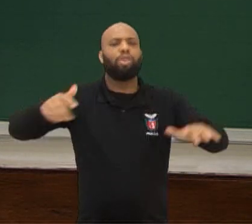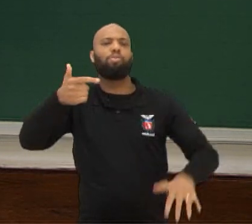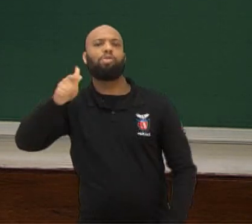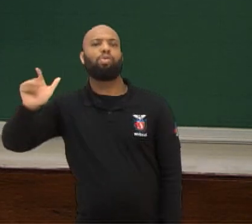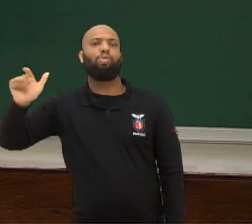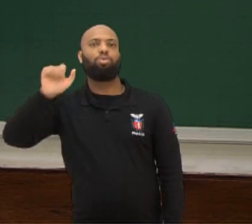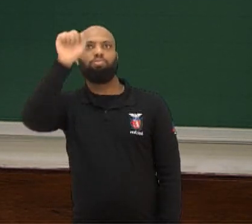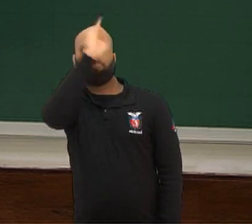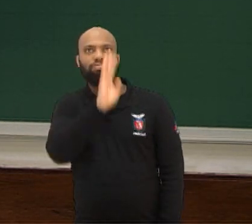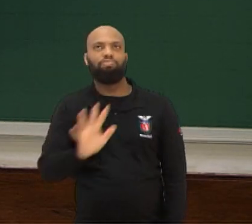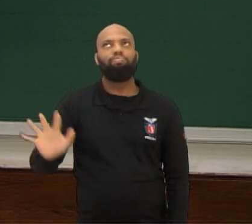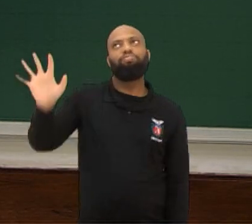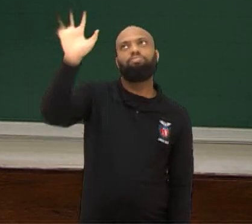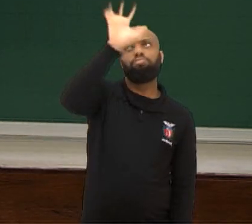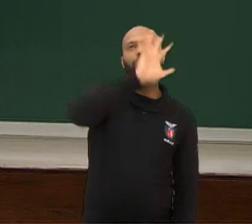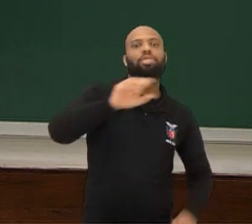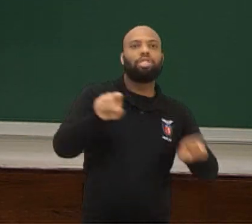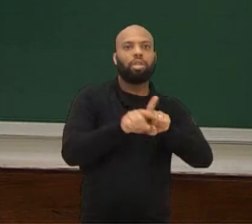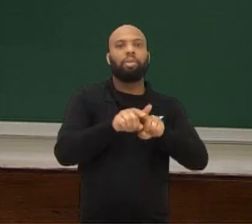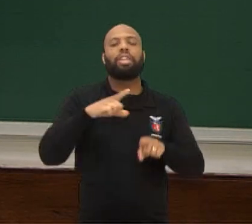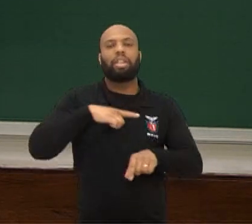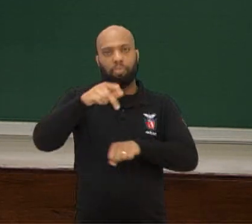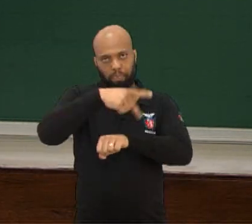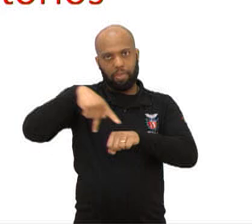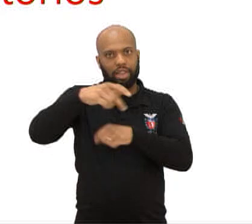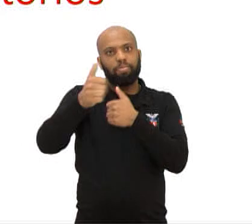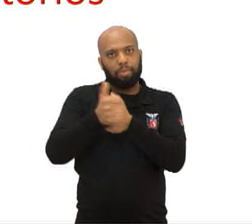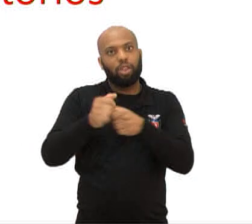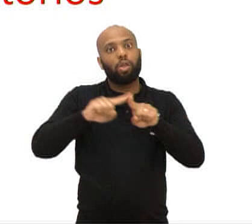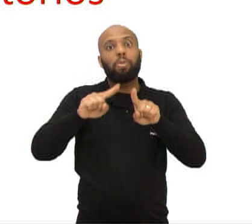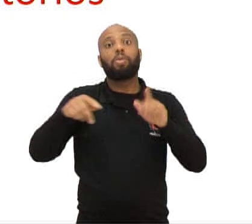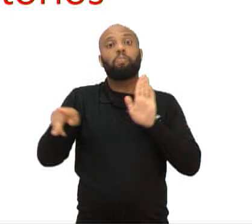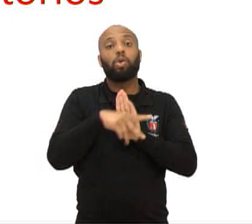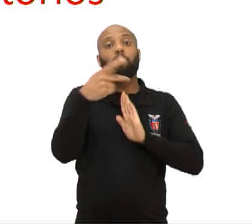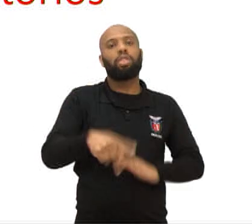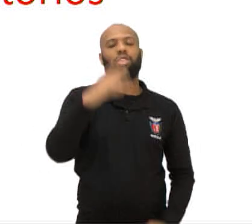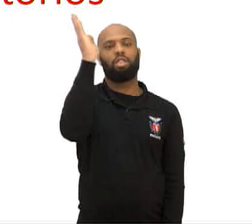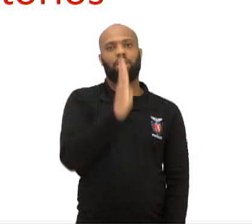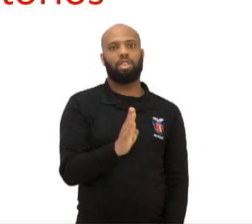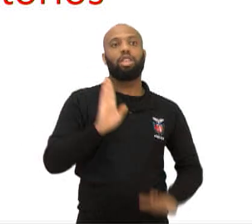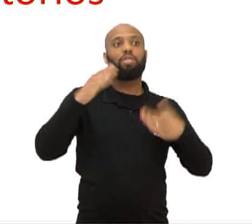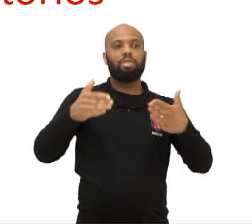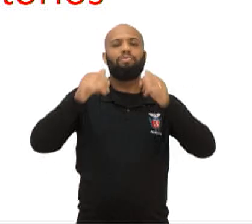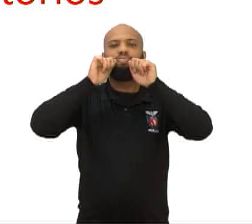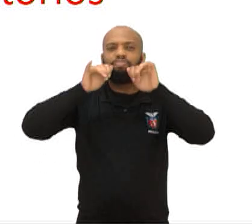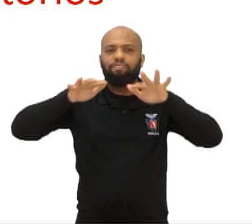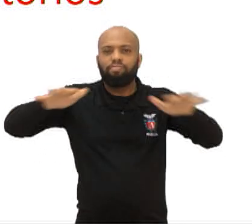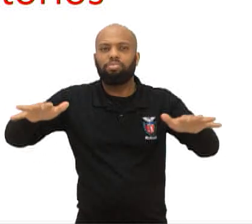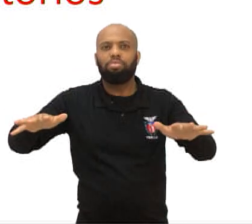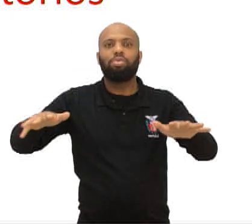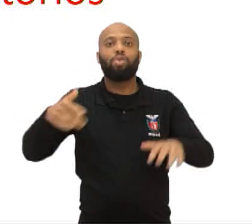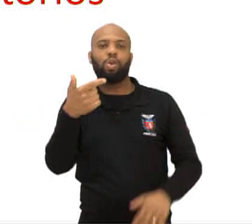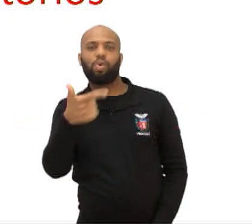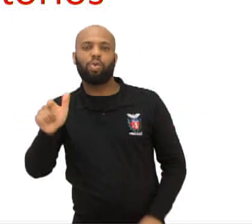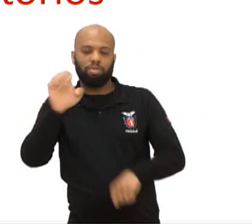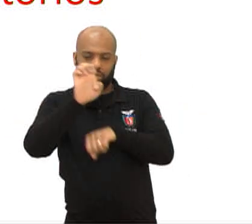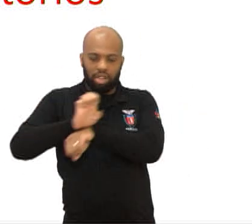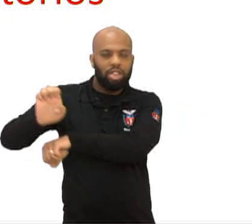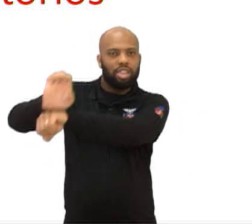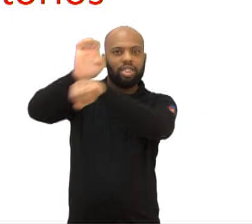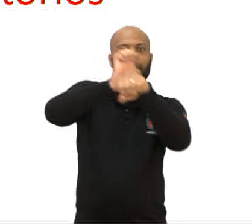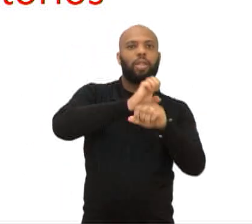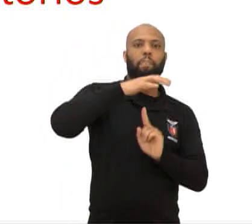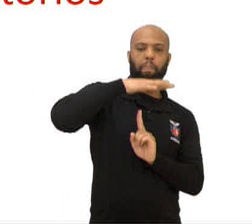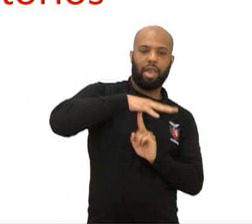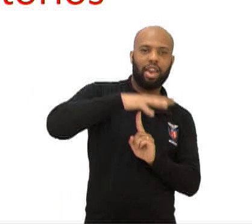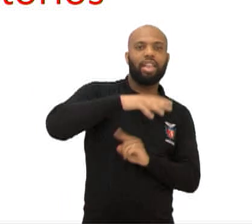no Brasil, né? Que a gente viu que tem em países vizinhos. Essa imagem foi levada para outros estados, né? Paraná,